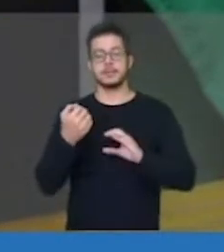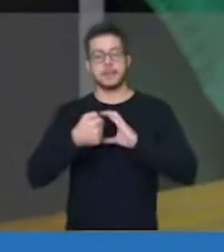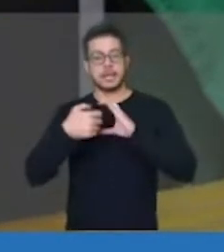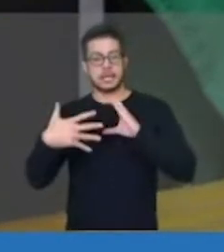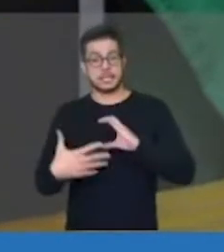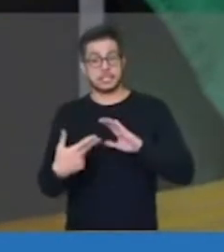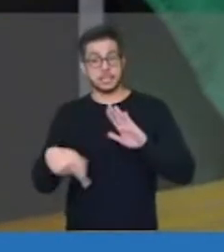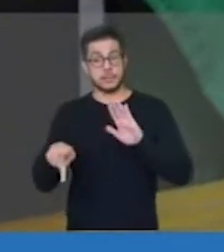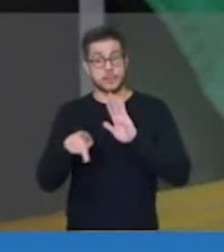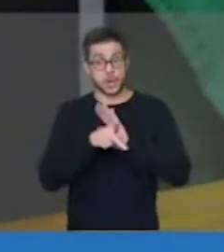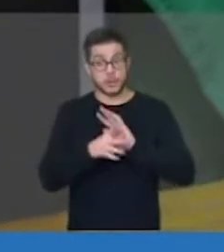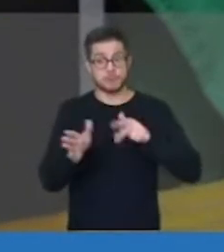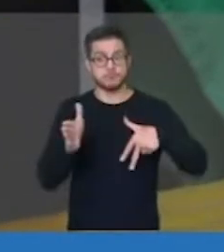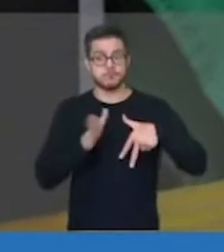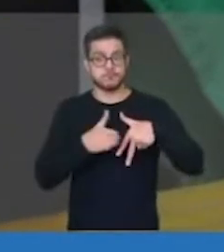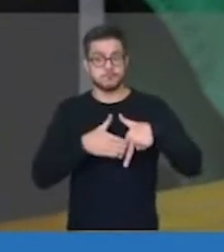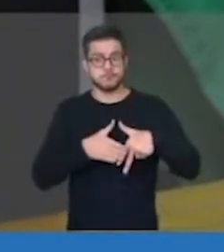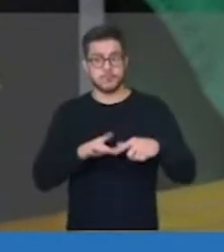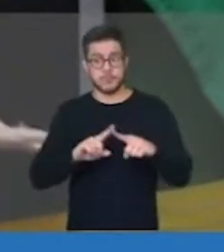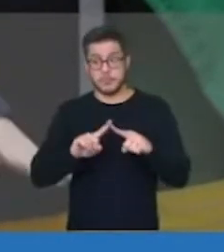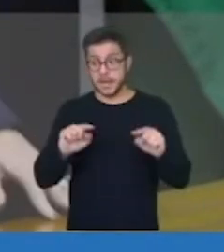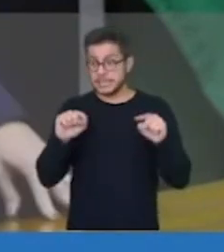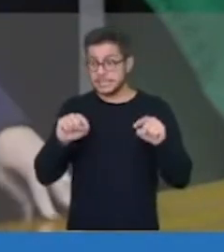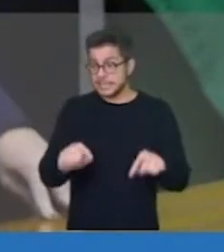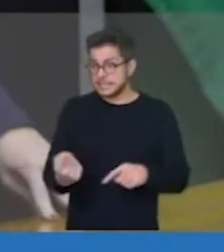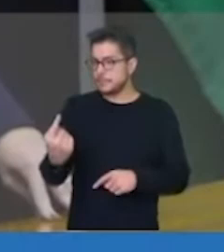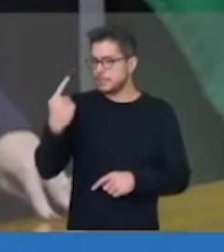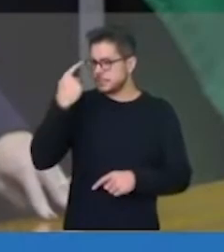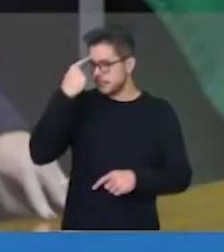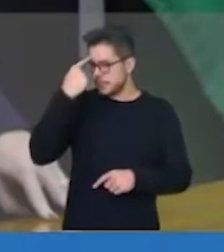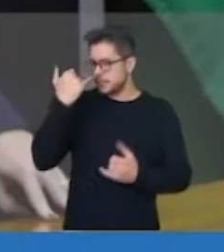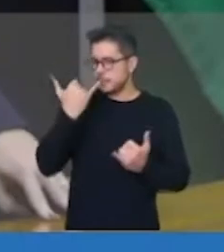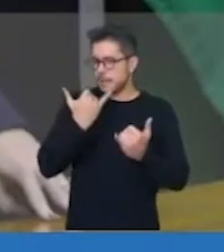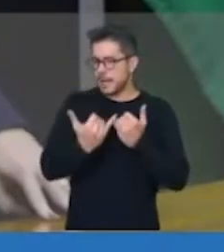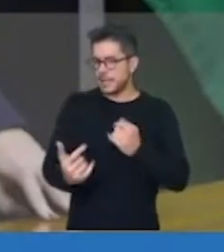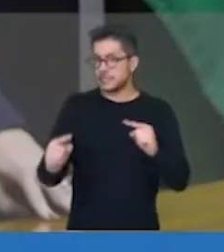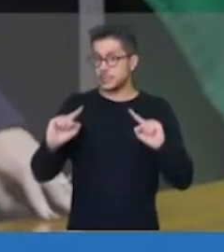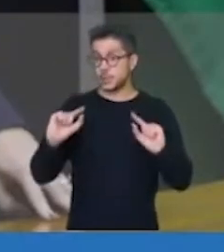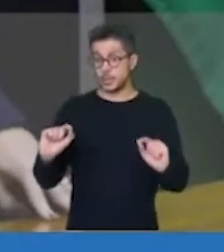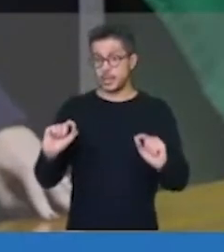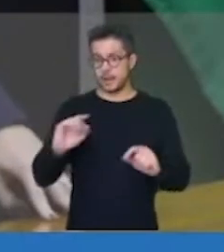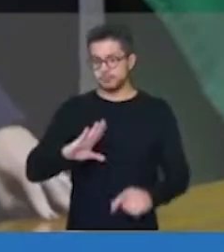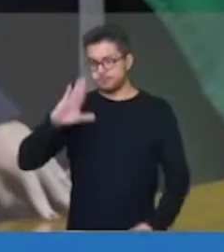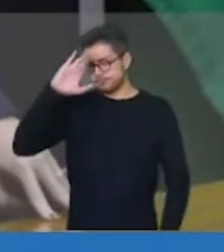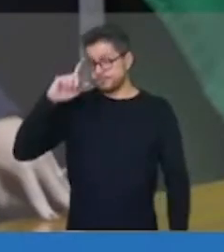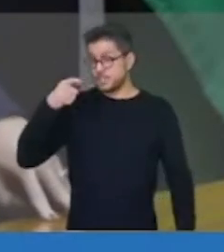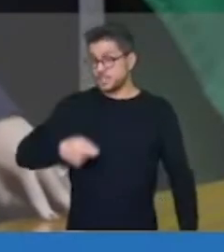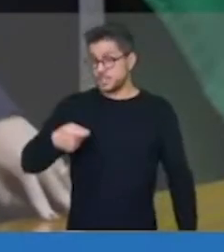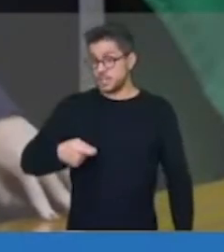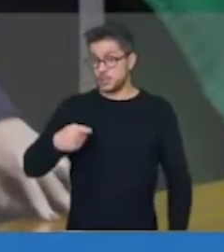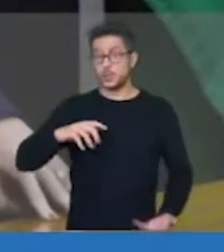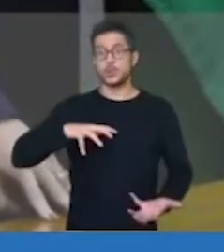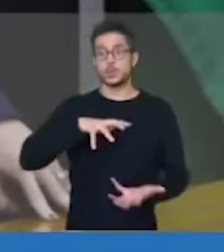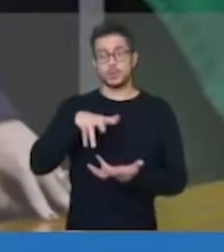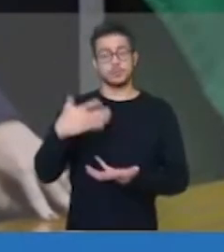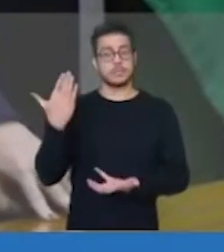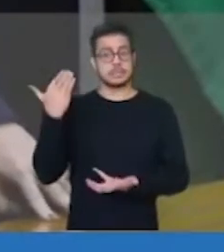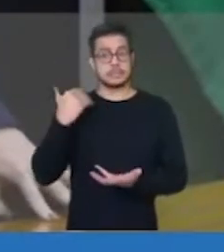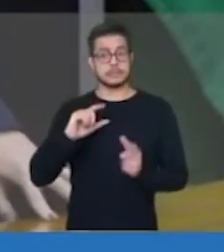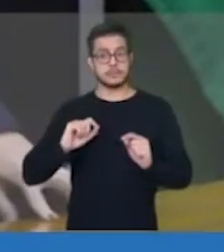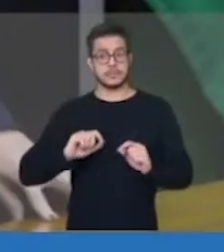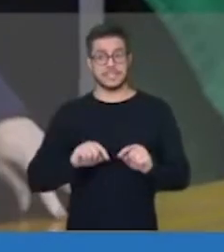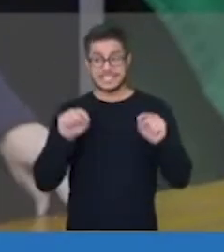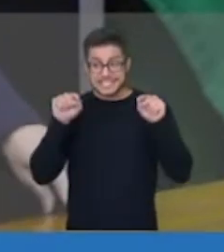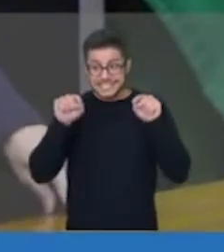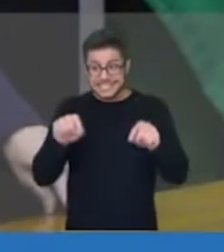estúpido comum a grandes ditadores da história. É diabólico, é sujo, é raivoso